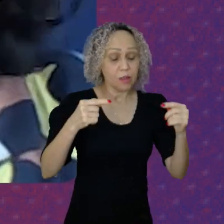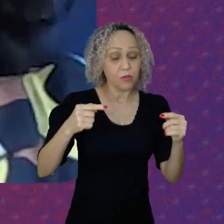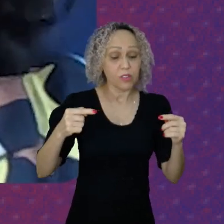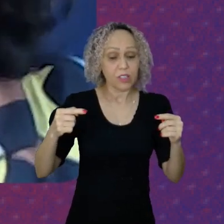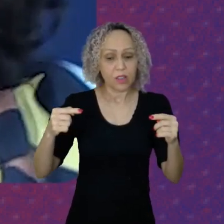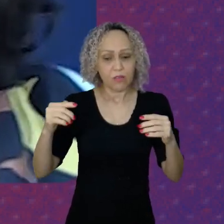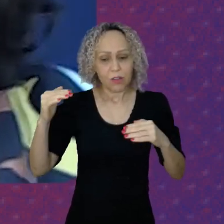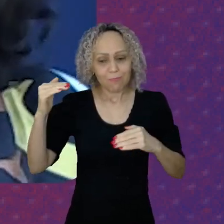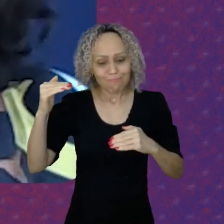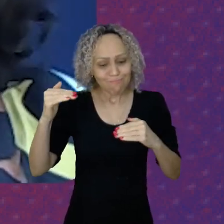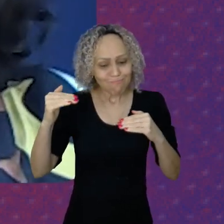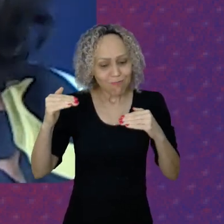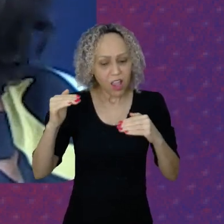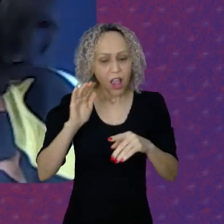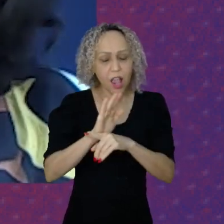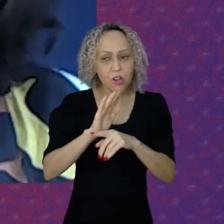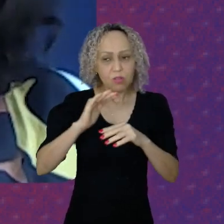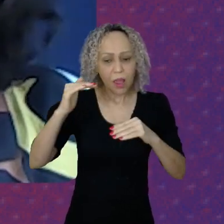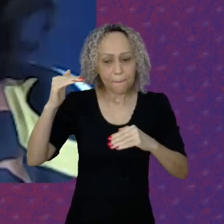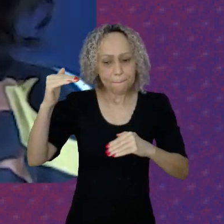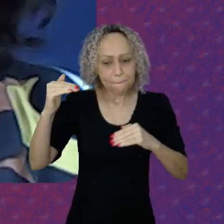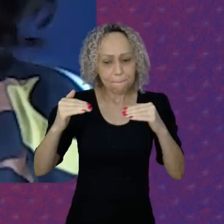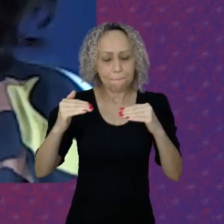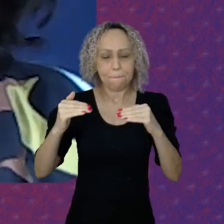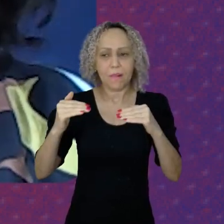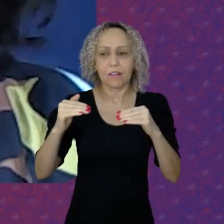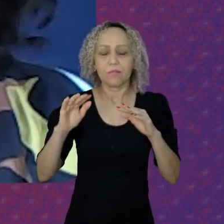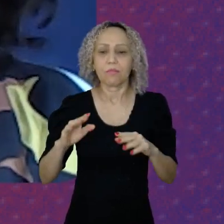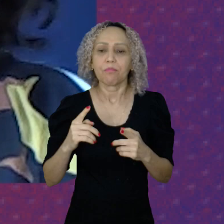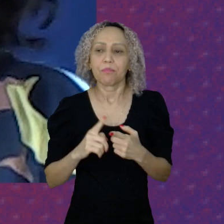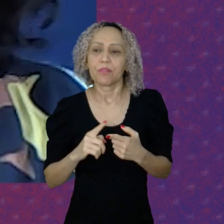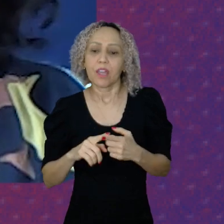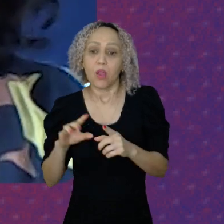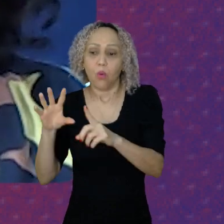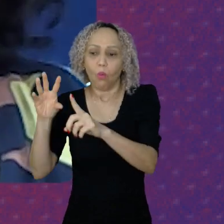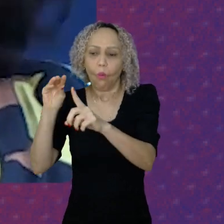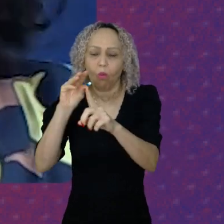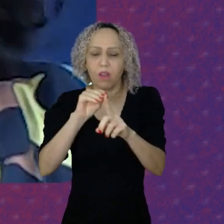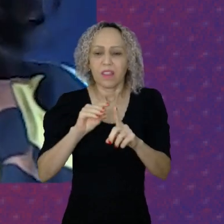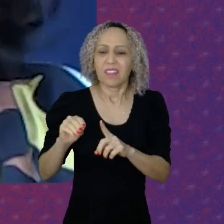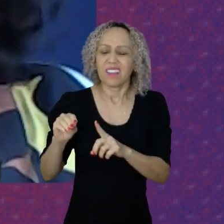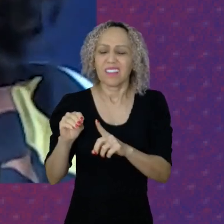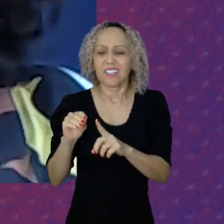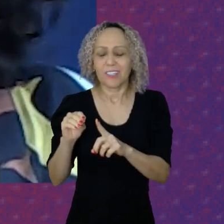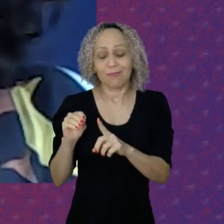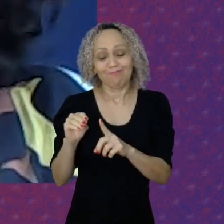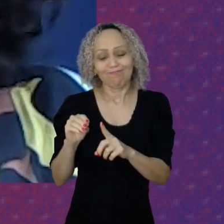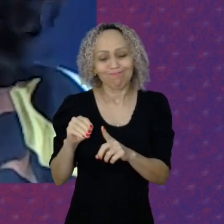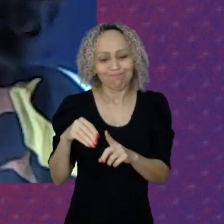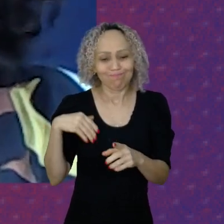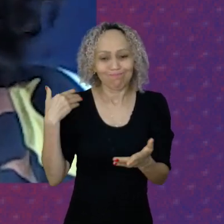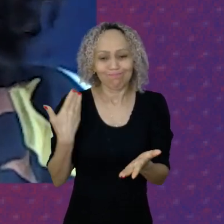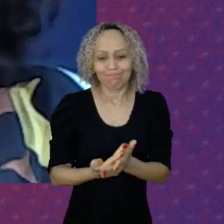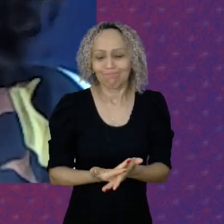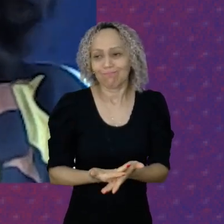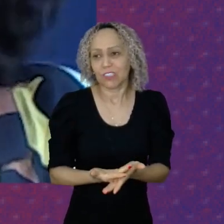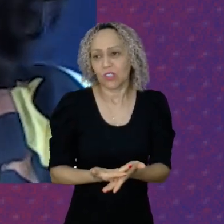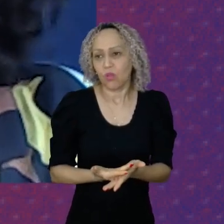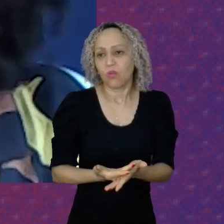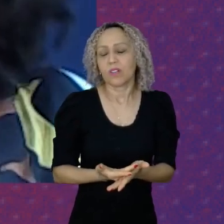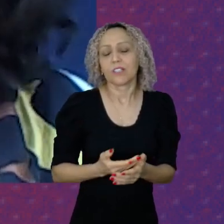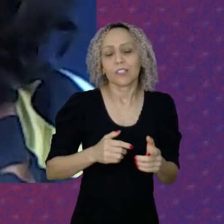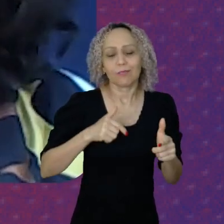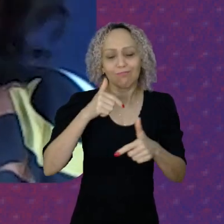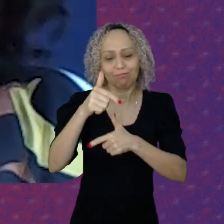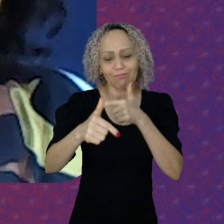presente nos espaços de trabalho. Outra questão é o combate